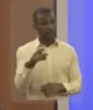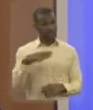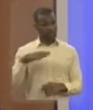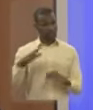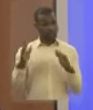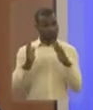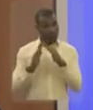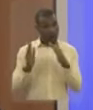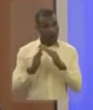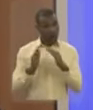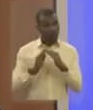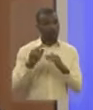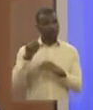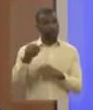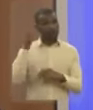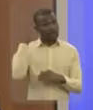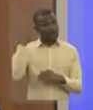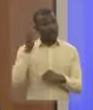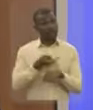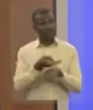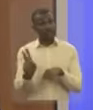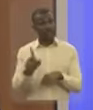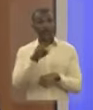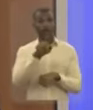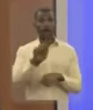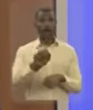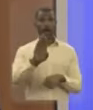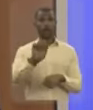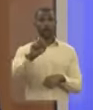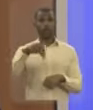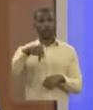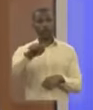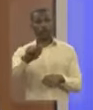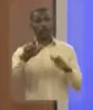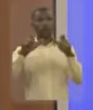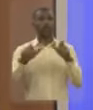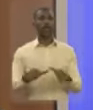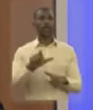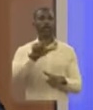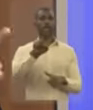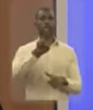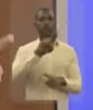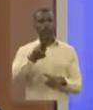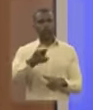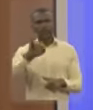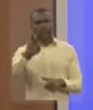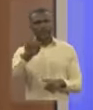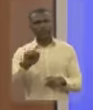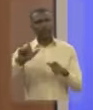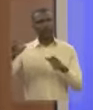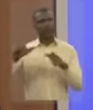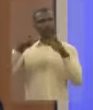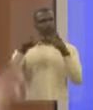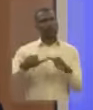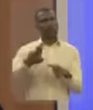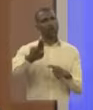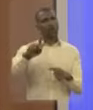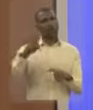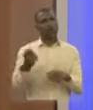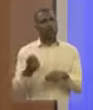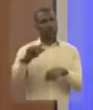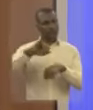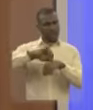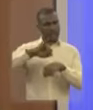André visite o pa Bangu visite o pa da Vila lusita vá lá na UPA centro onde era antiga